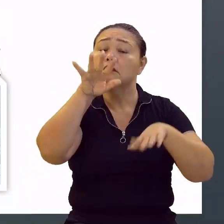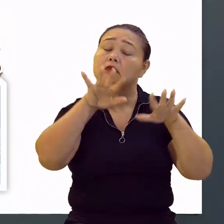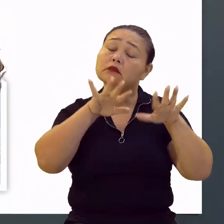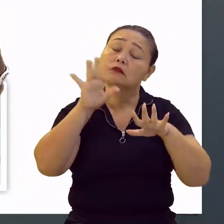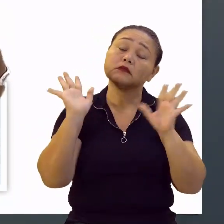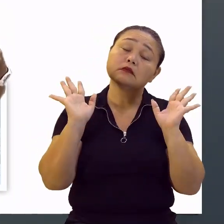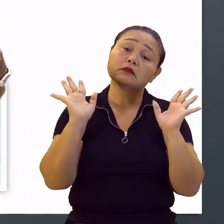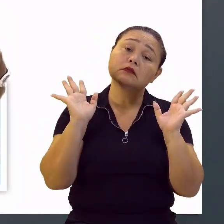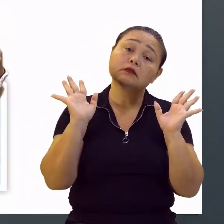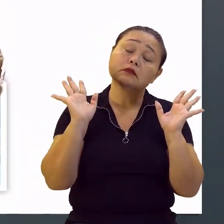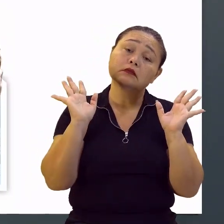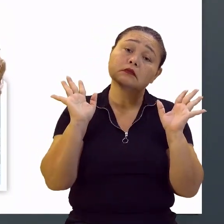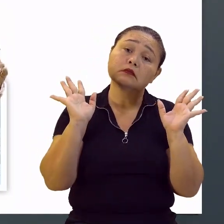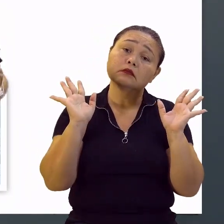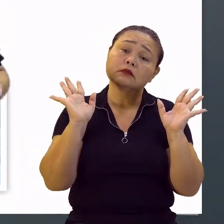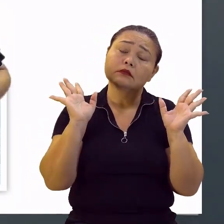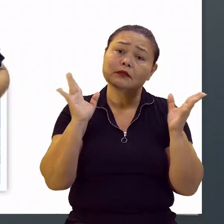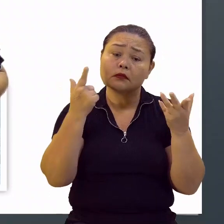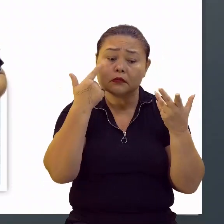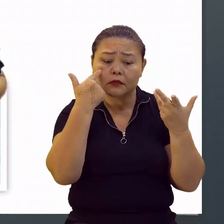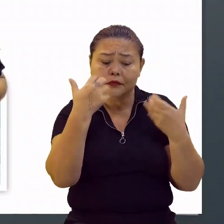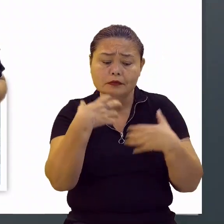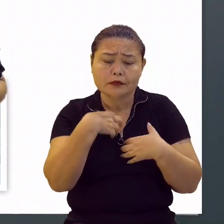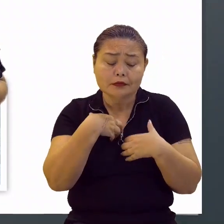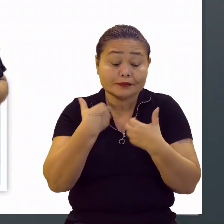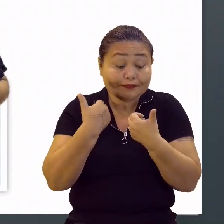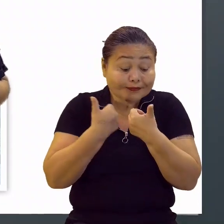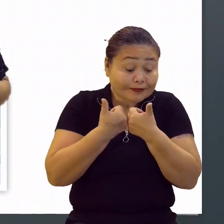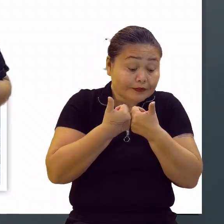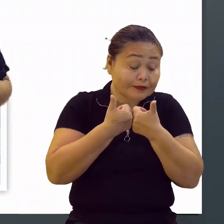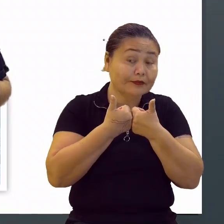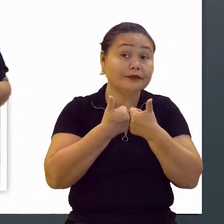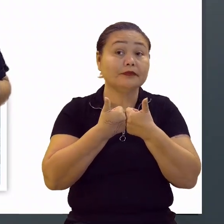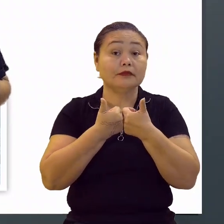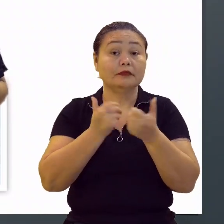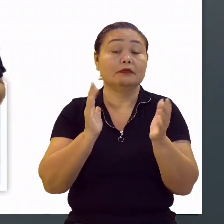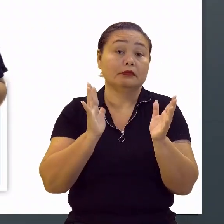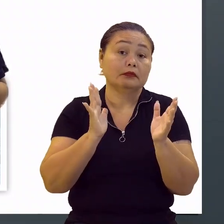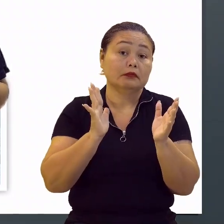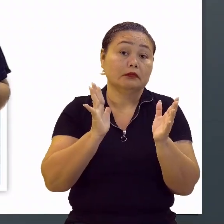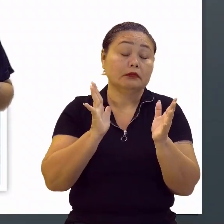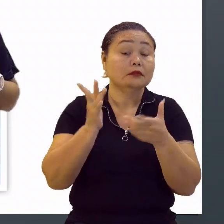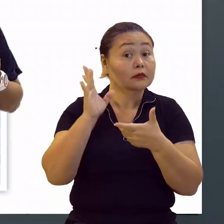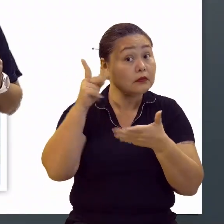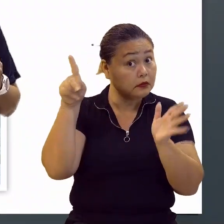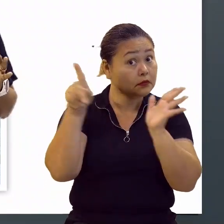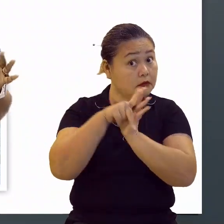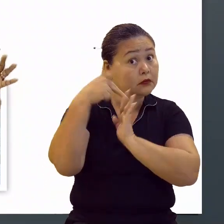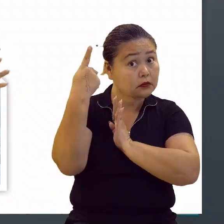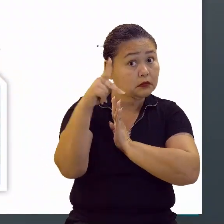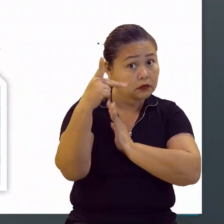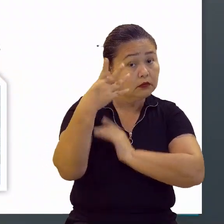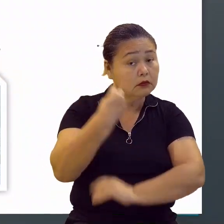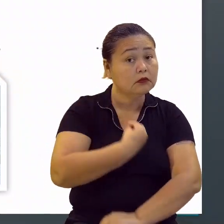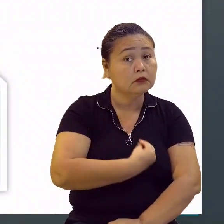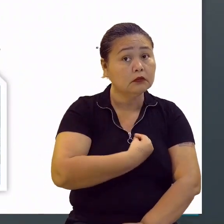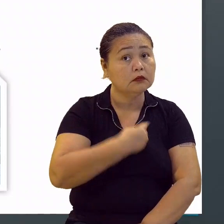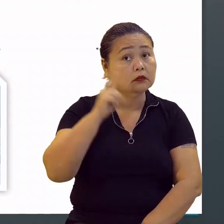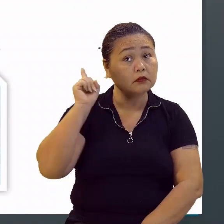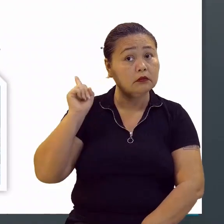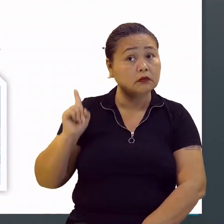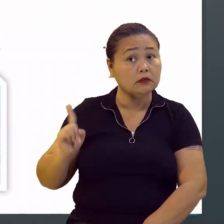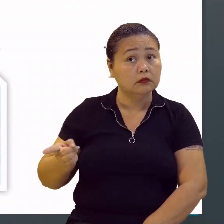porventura, sentiu que estava mais próximo? Que é da sua realidade. Você sentiu que